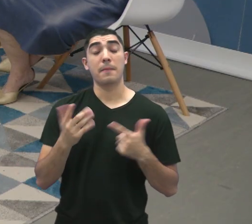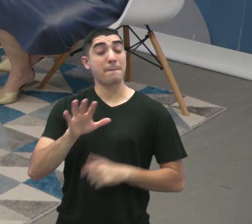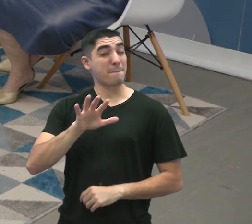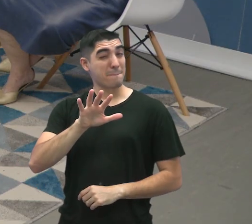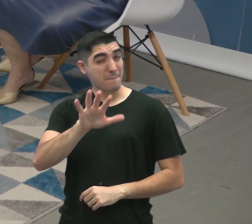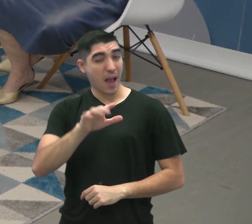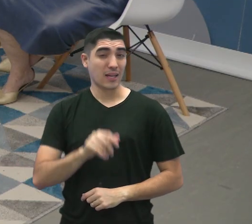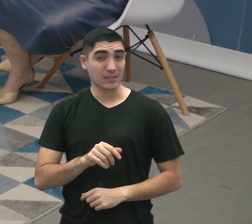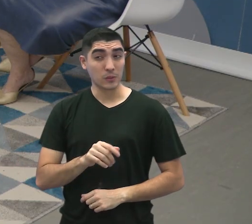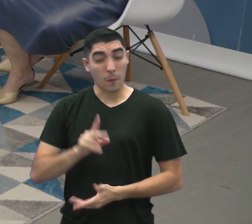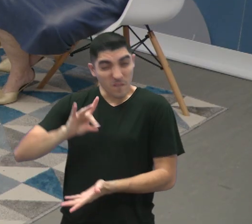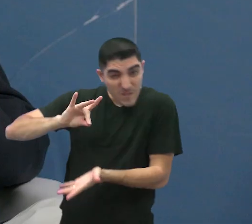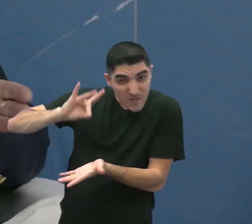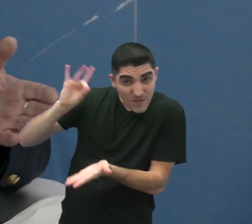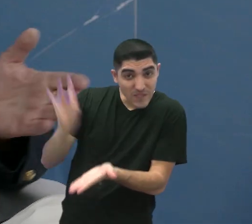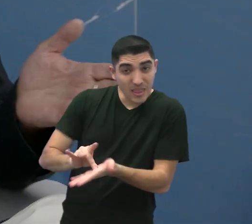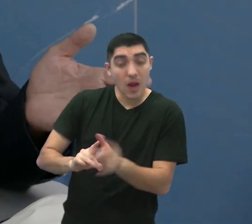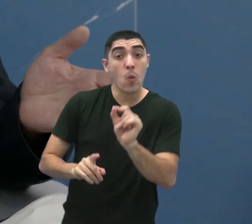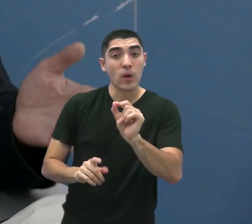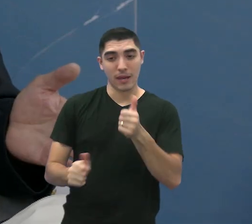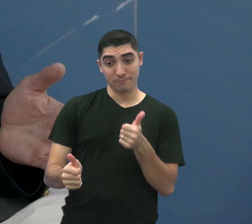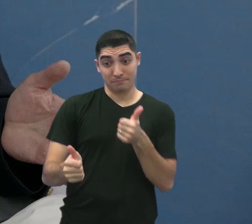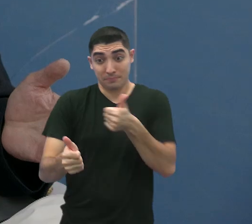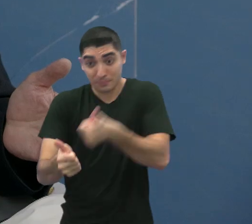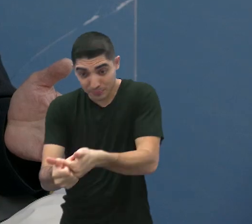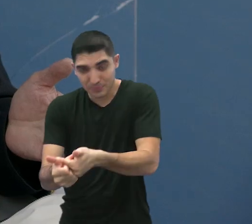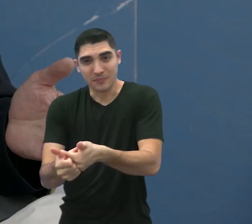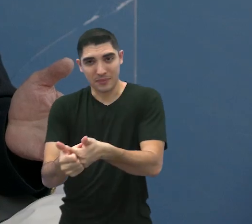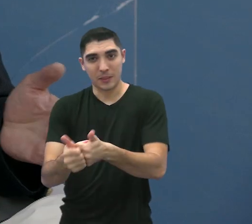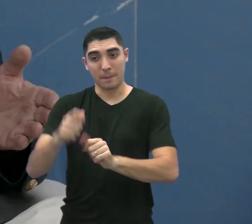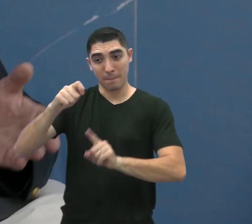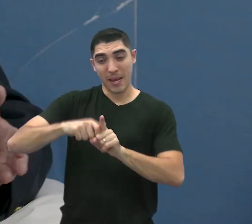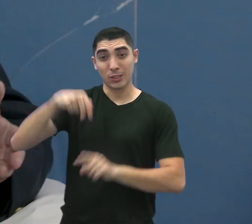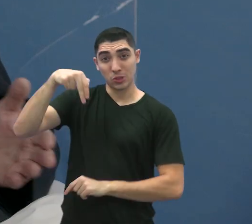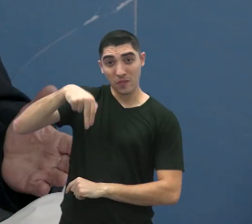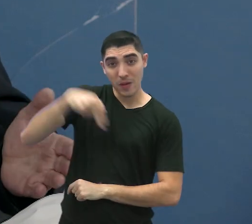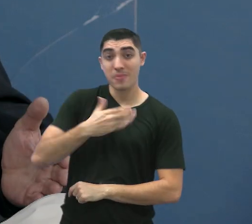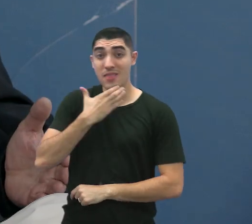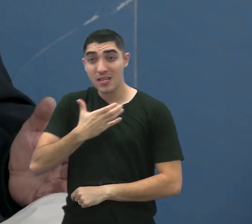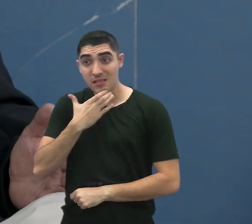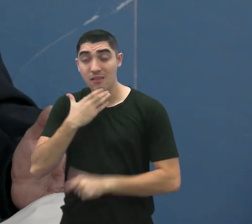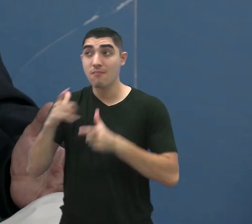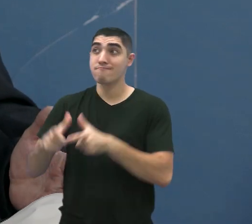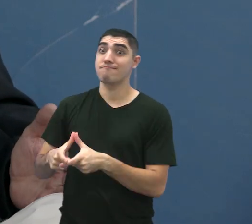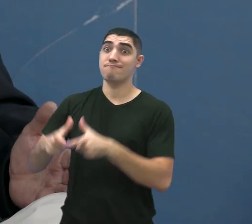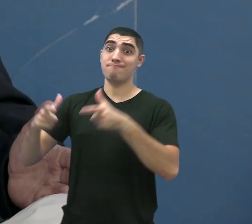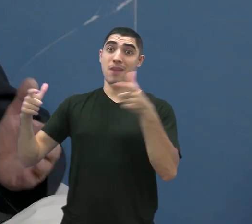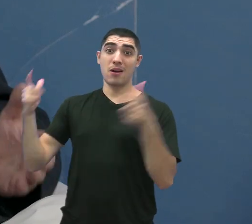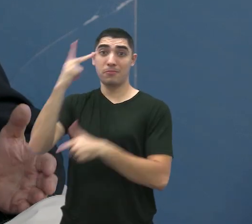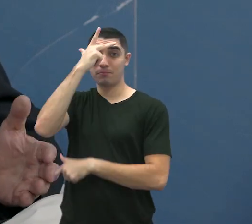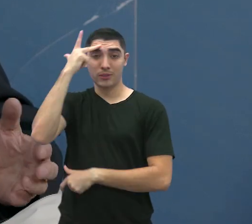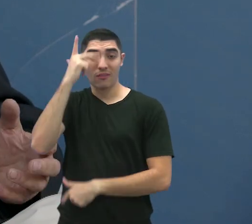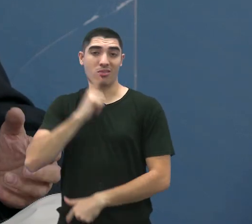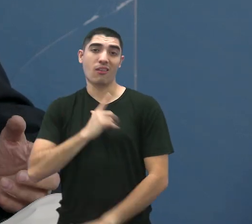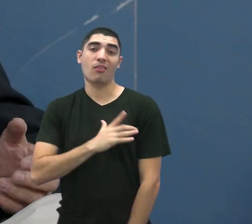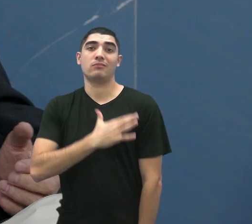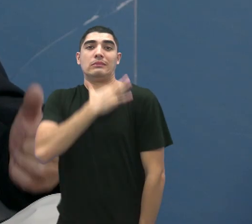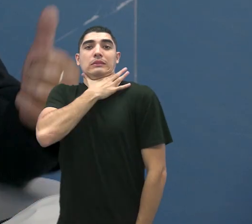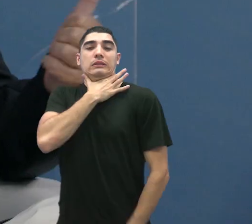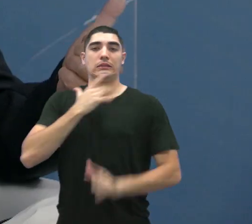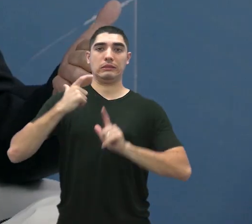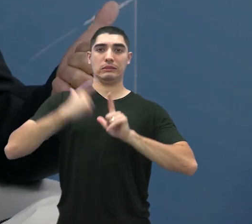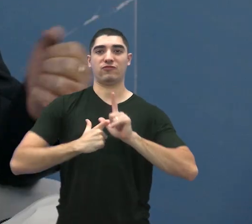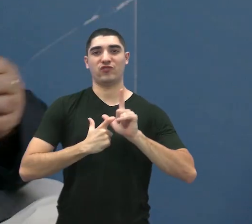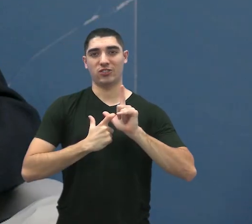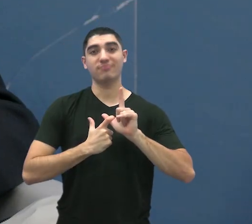a questão toda é que quando chega já no final do ano, as pessoas já estão todas endividadas. Esse é o problema todo, que